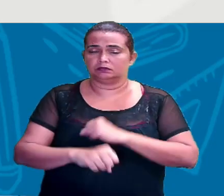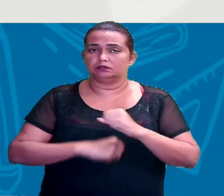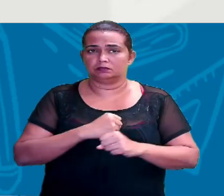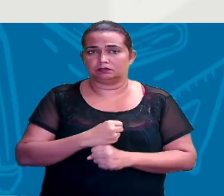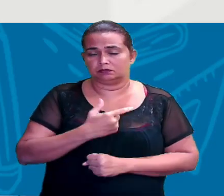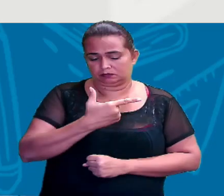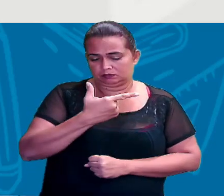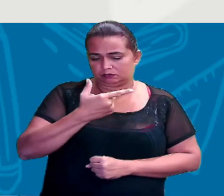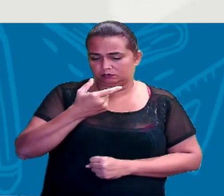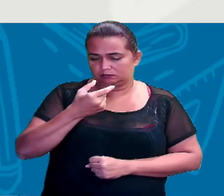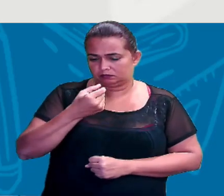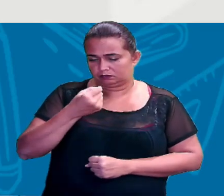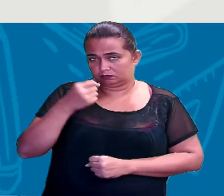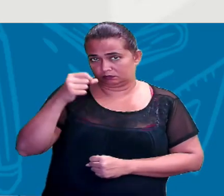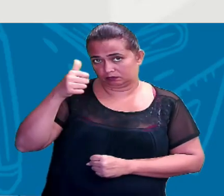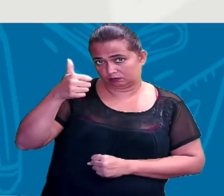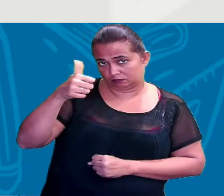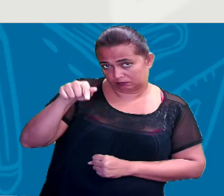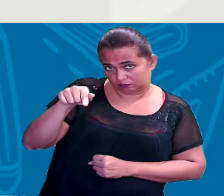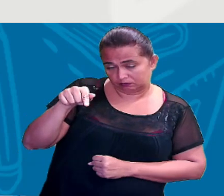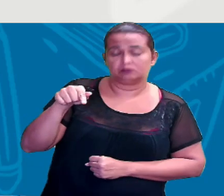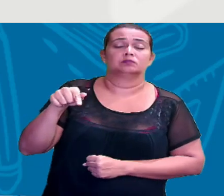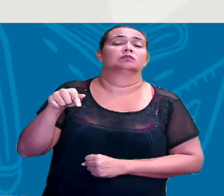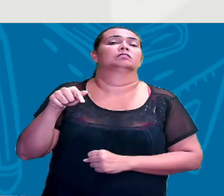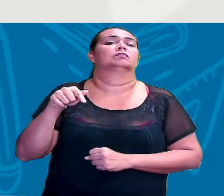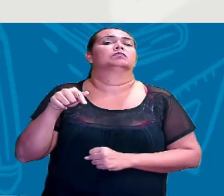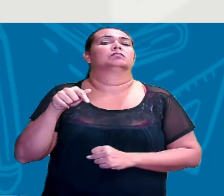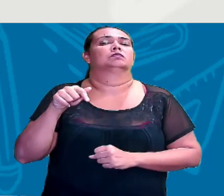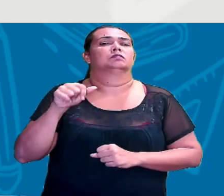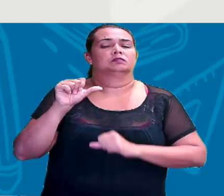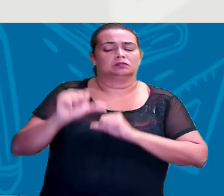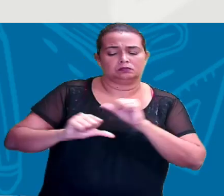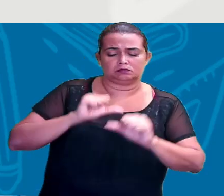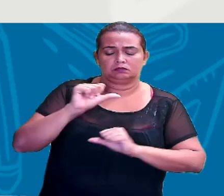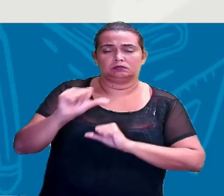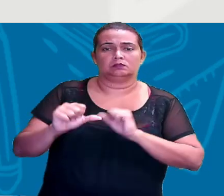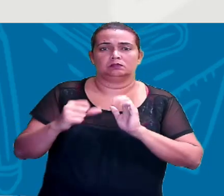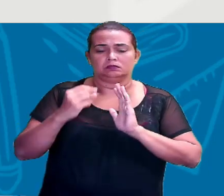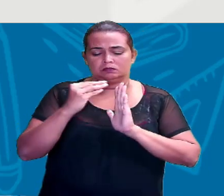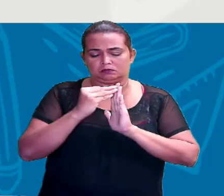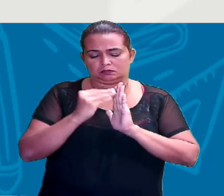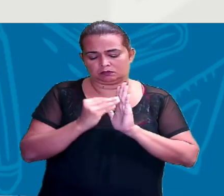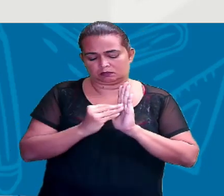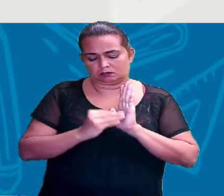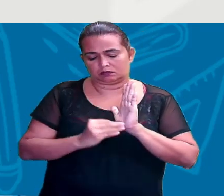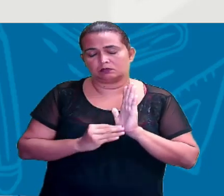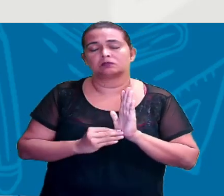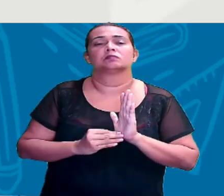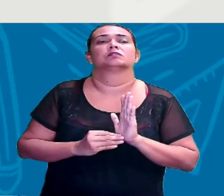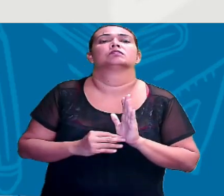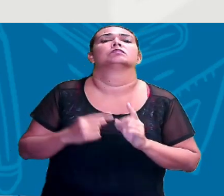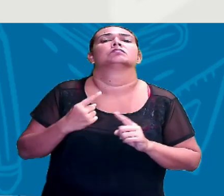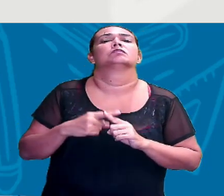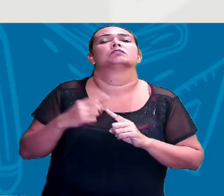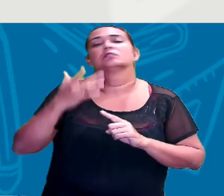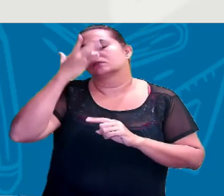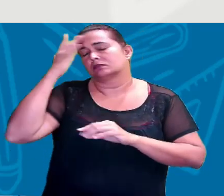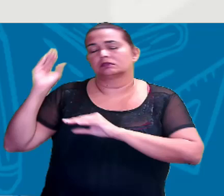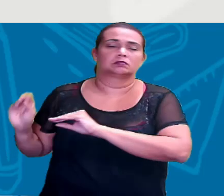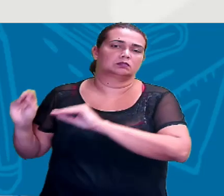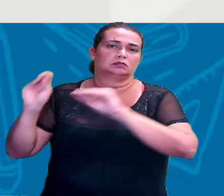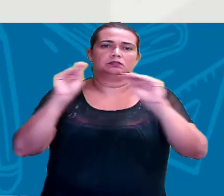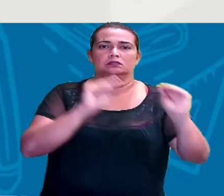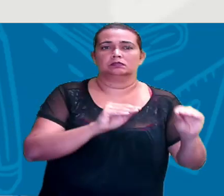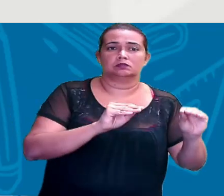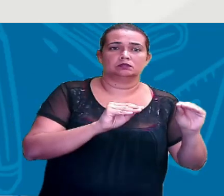elas tiveram uma forte mudança, porque até então o imigrante ele era visto como